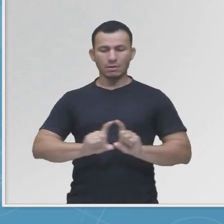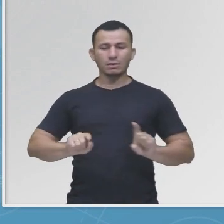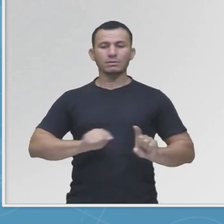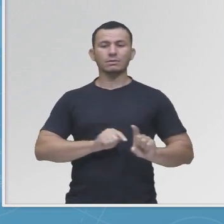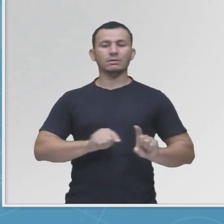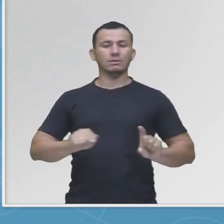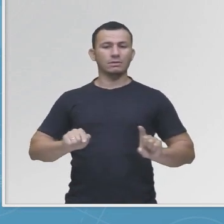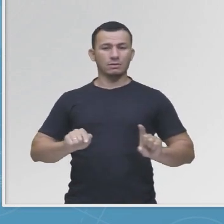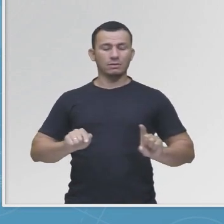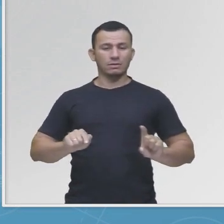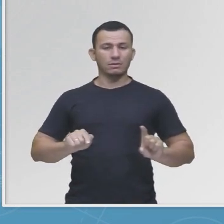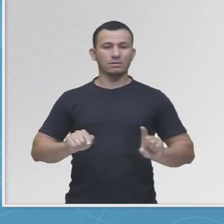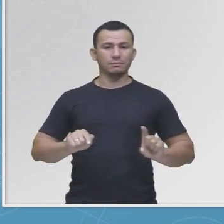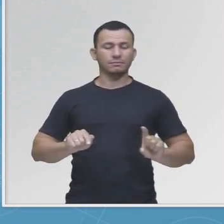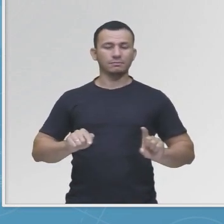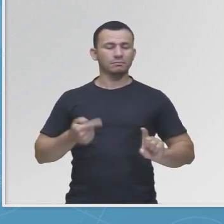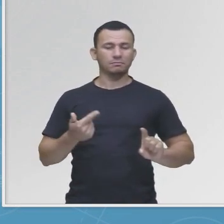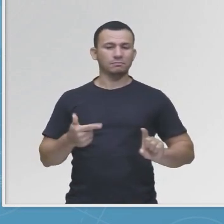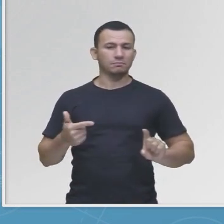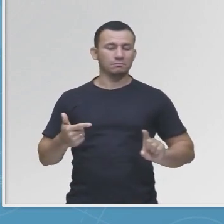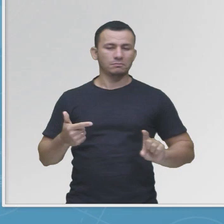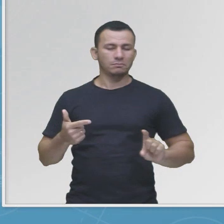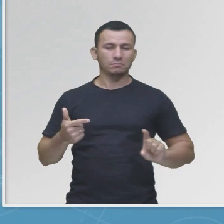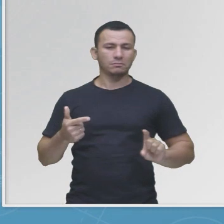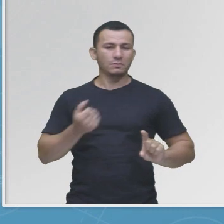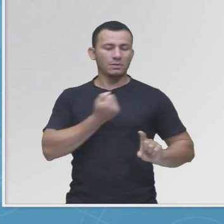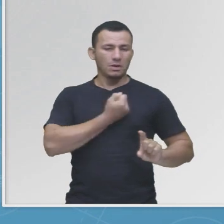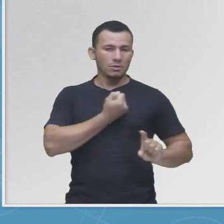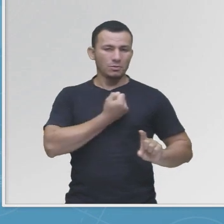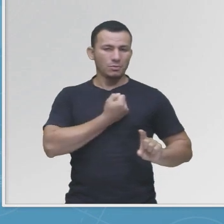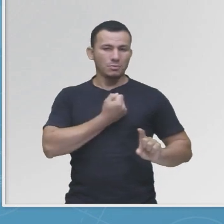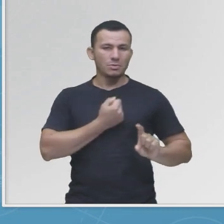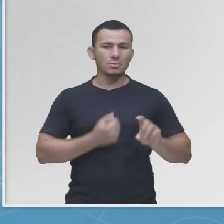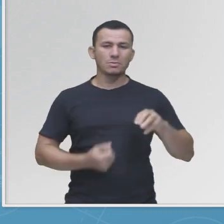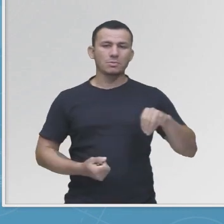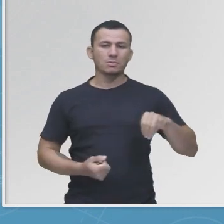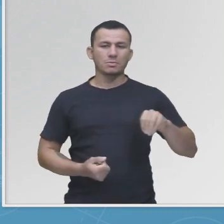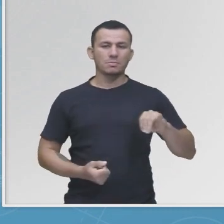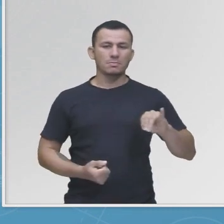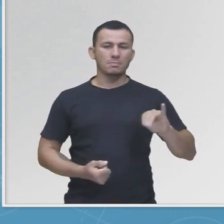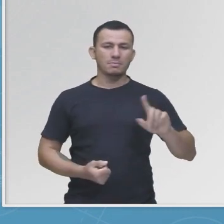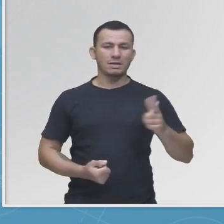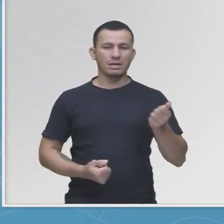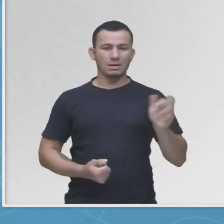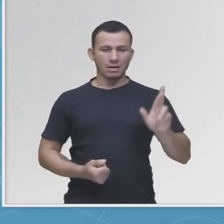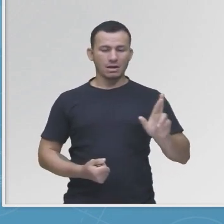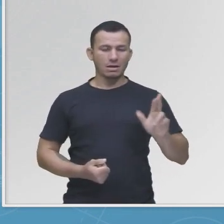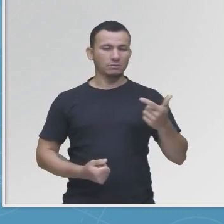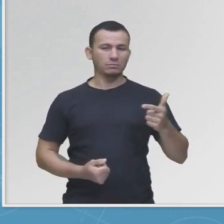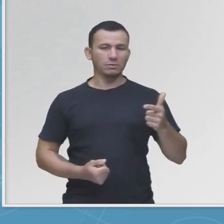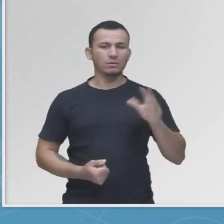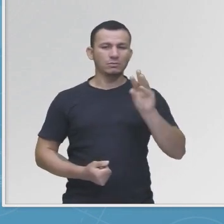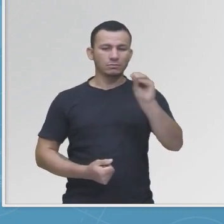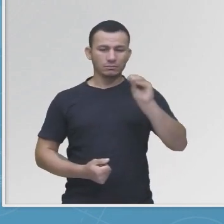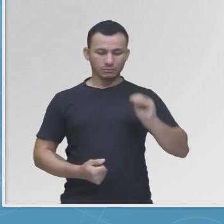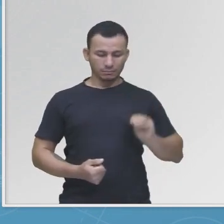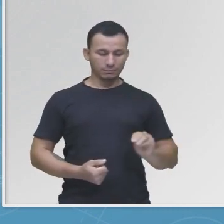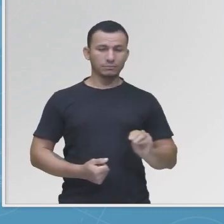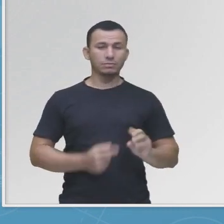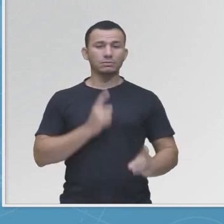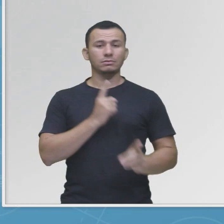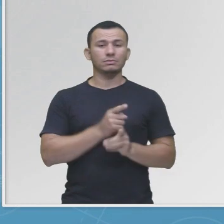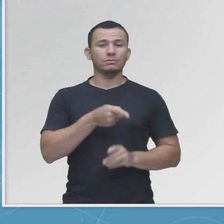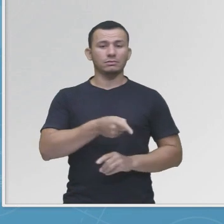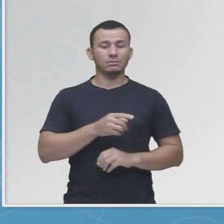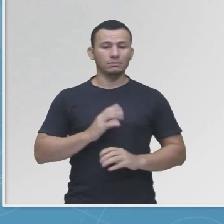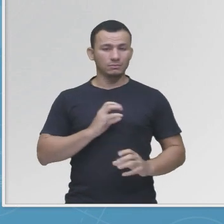né, algarismo na casa dos milhares. Então, nós vamos repetir aqui. Correto? E vamos chegar à